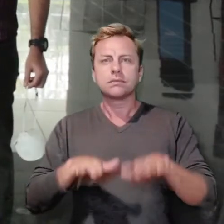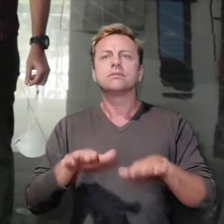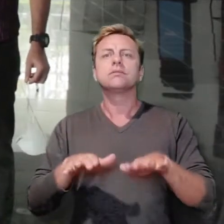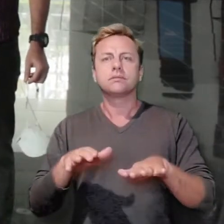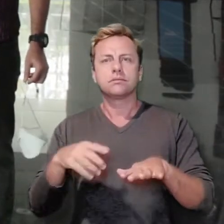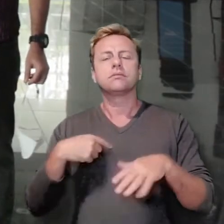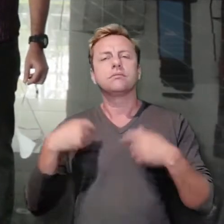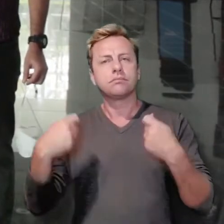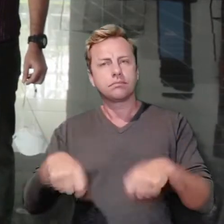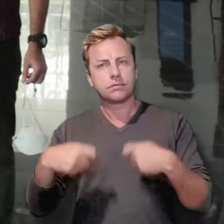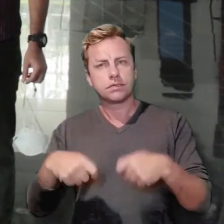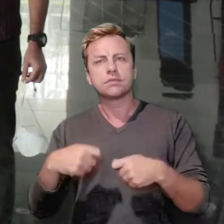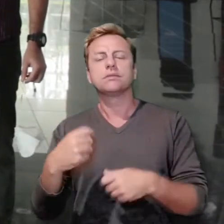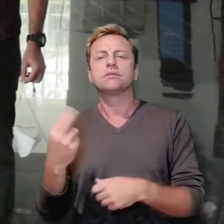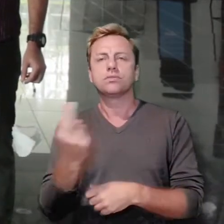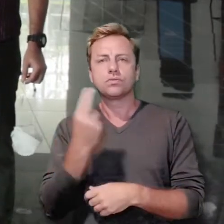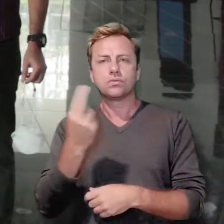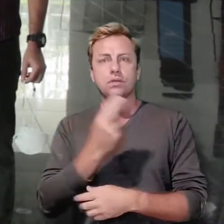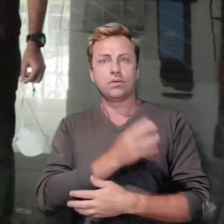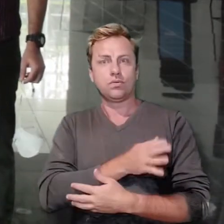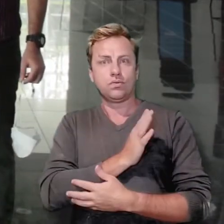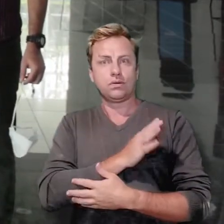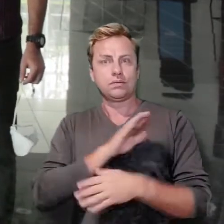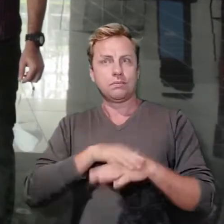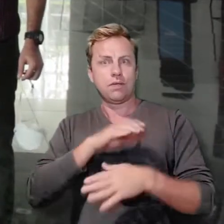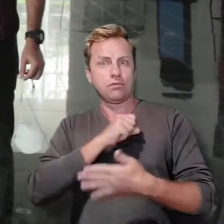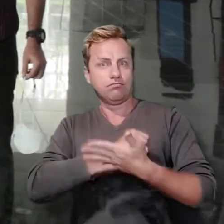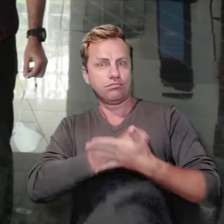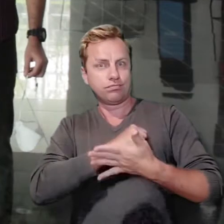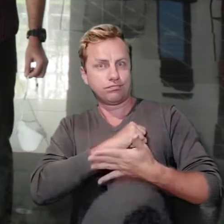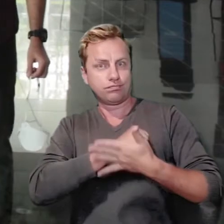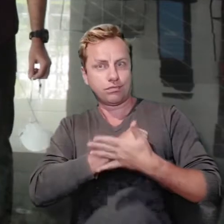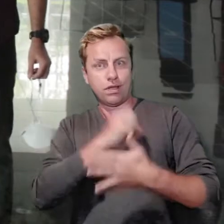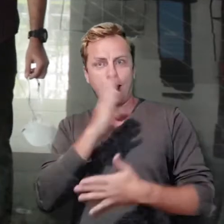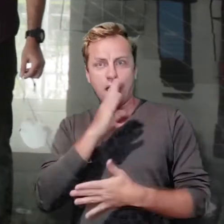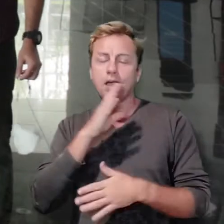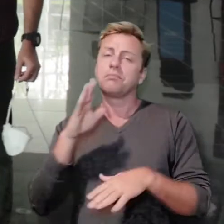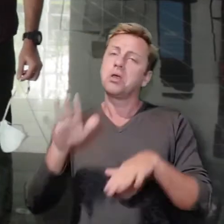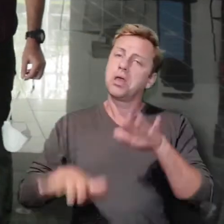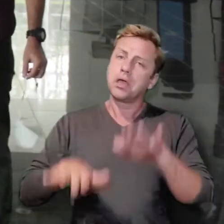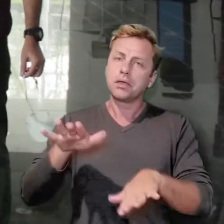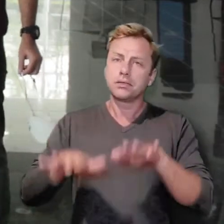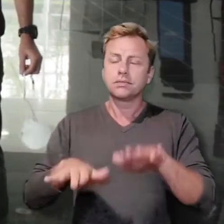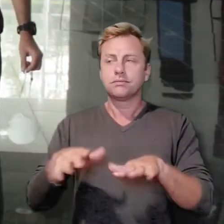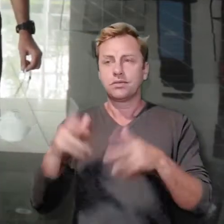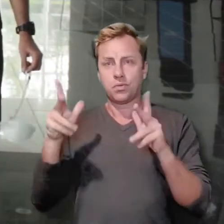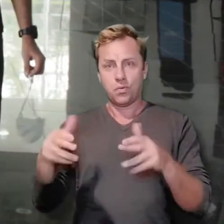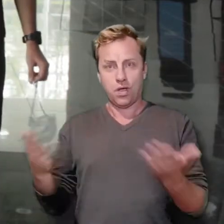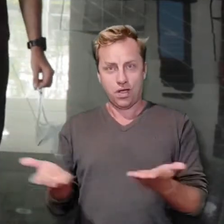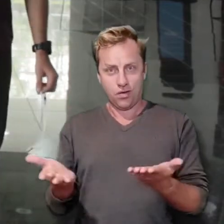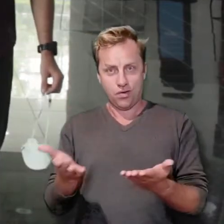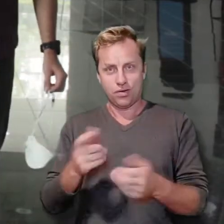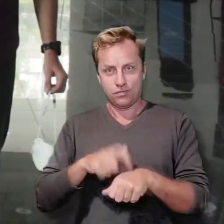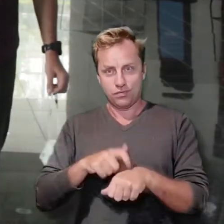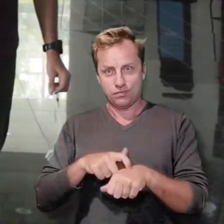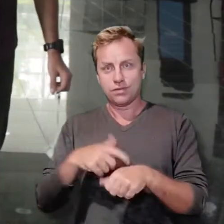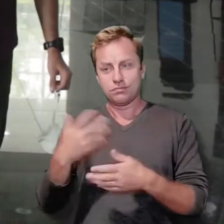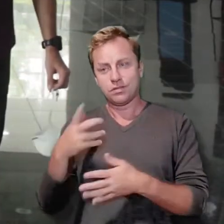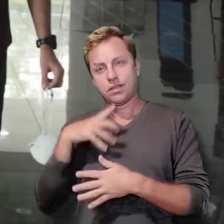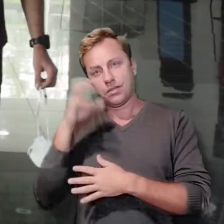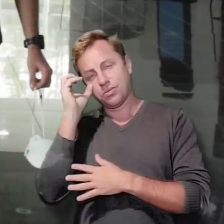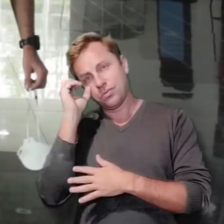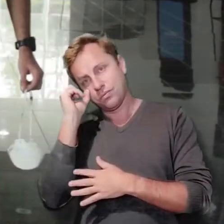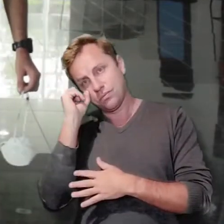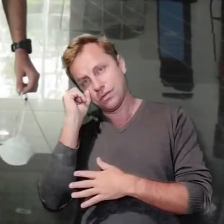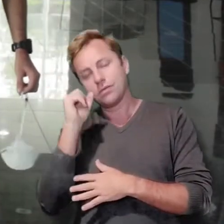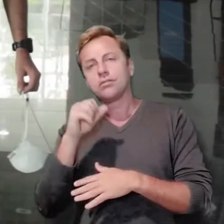em quando a gente precisa usar esse coração mais acelerado, com mais força, e algumas vezes, como agora nesse momento,